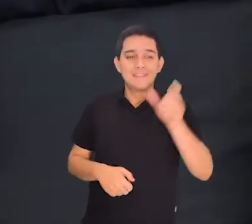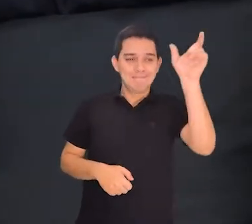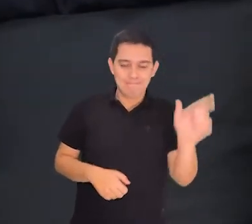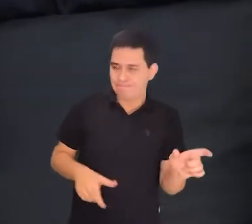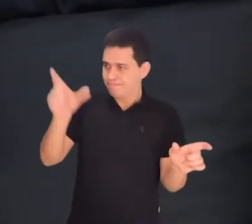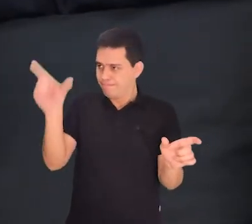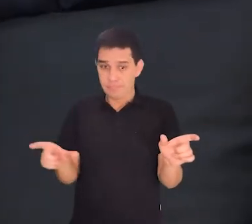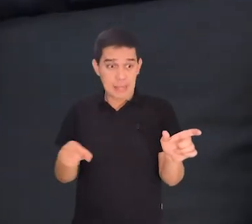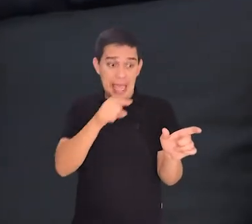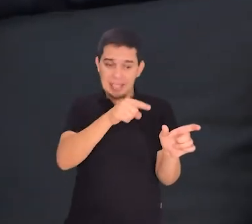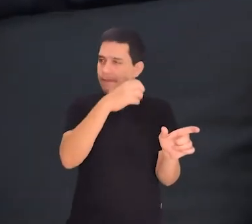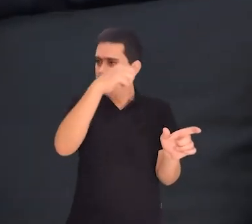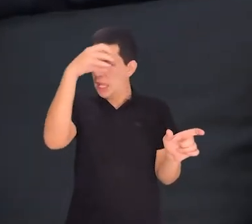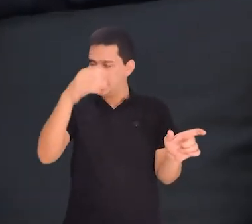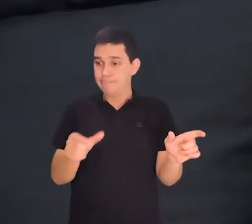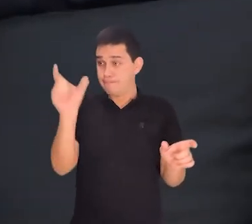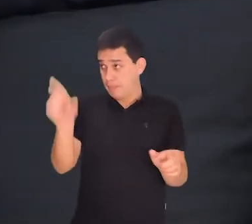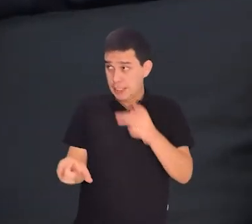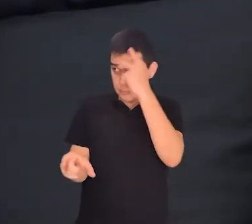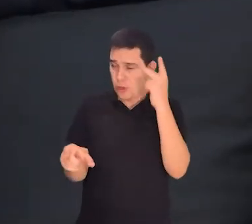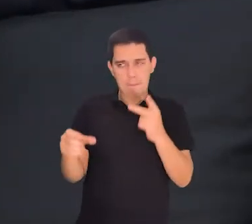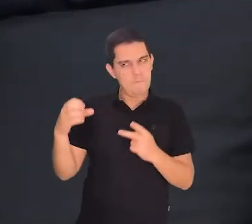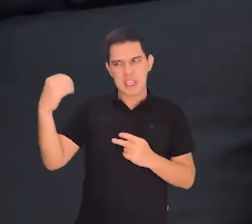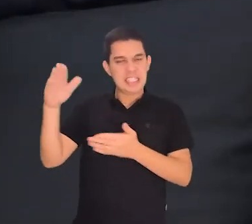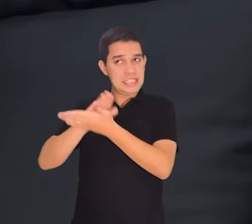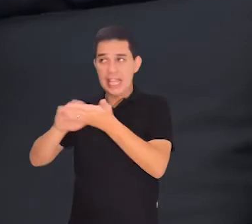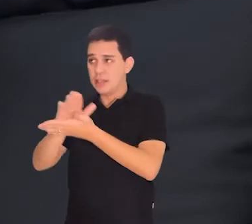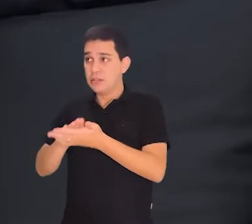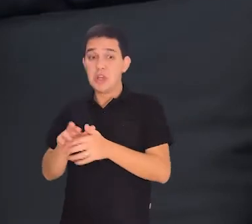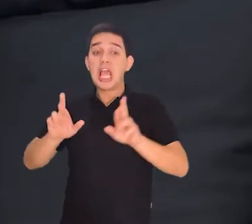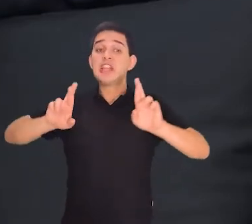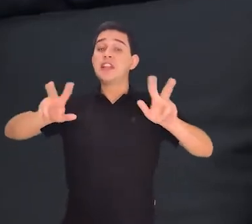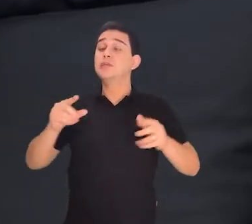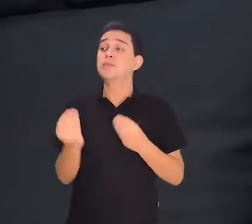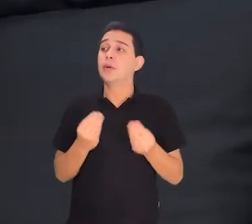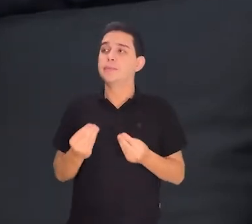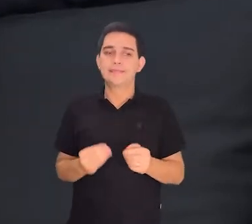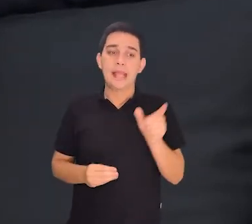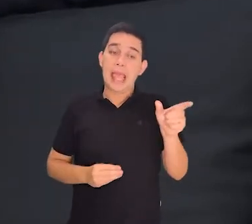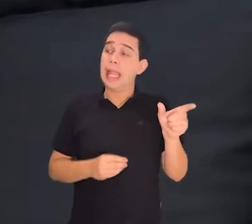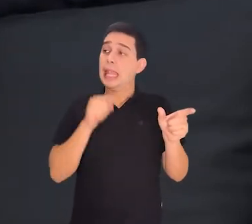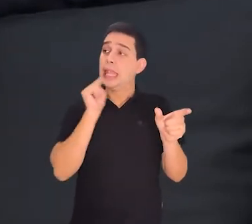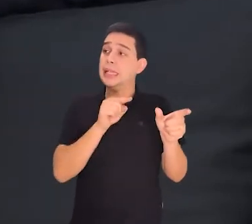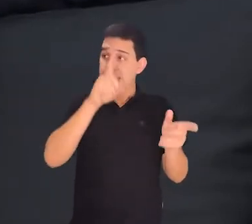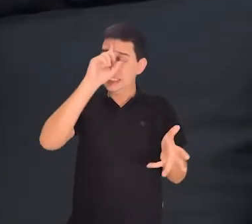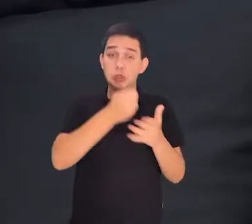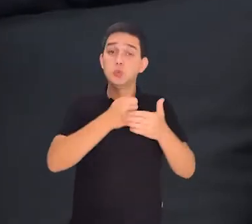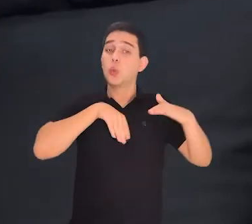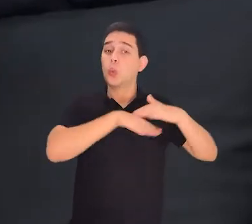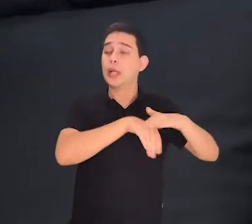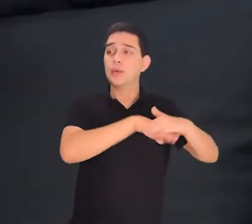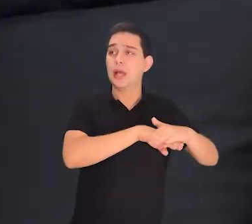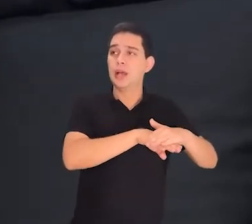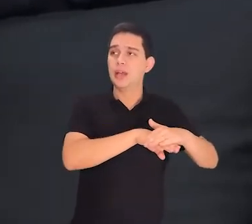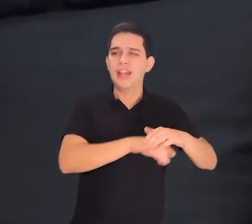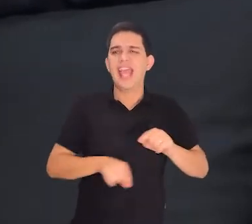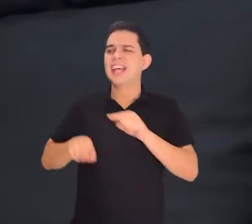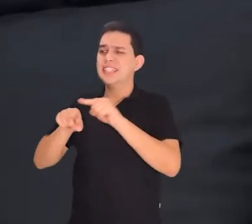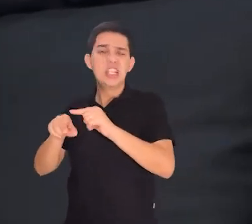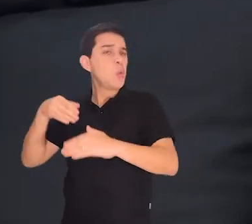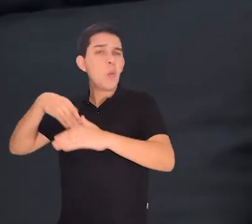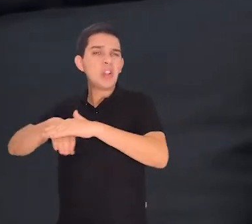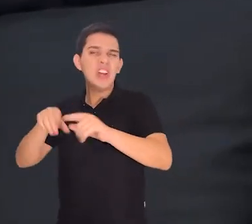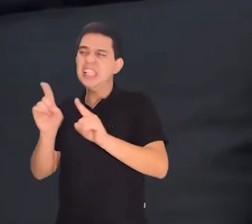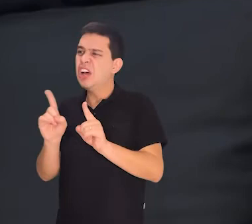começou. Uhum. Aquela que se propôs a separar os 100 reais por mês, daqui 4 anos ela faz a viagem. Aquela que ficou reclamando, reclamou